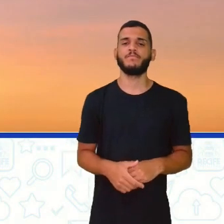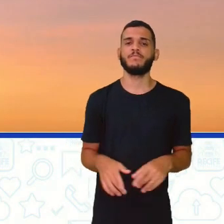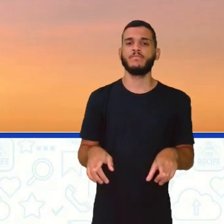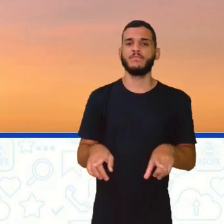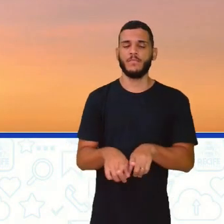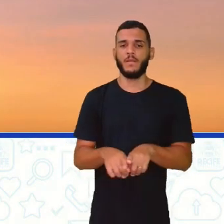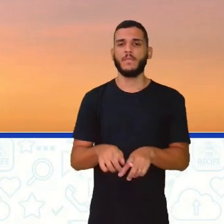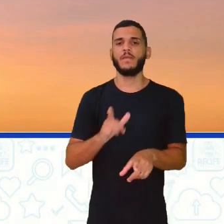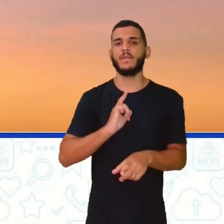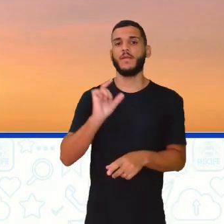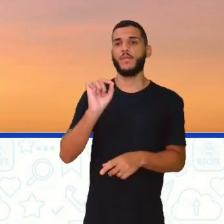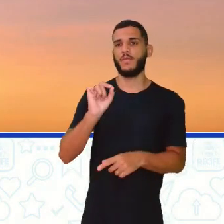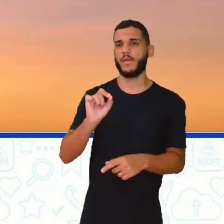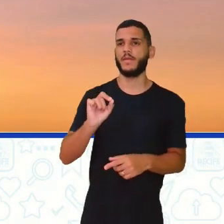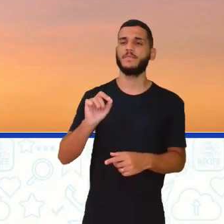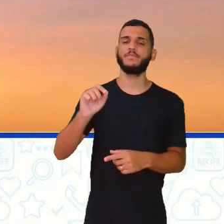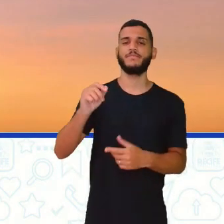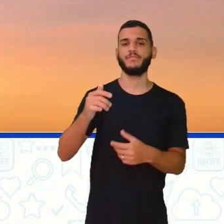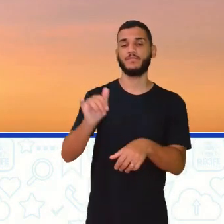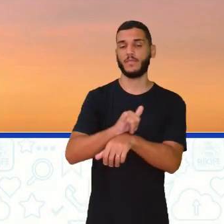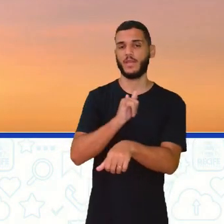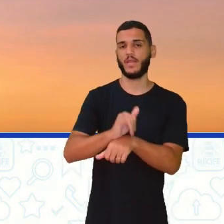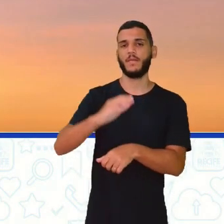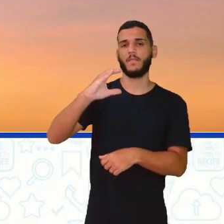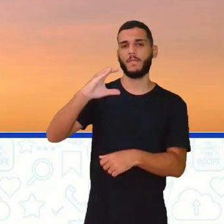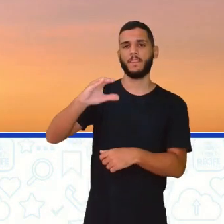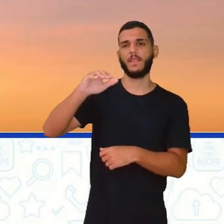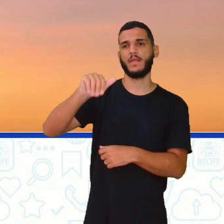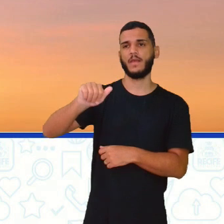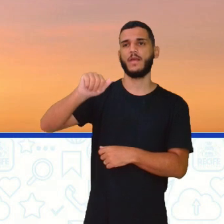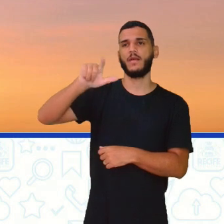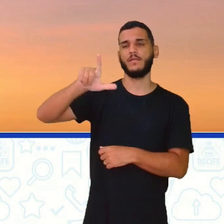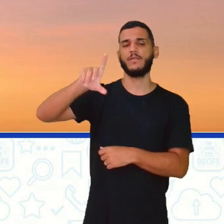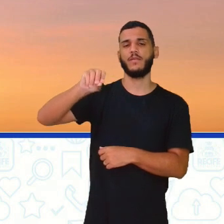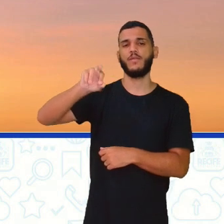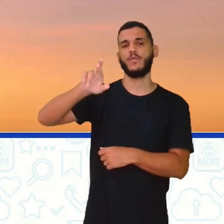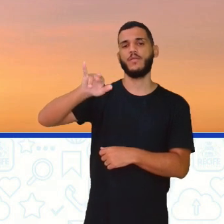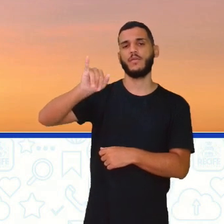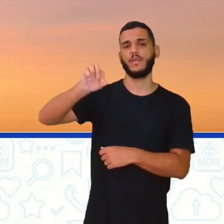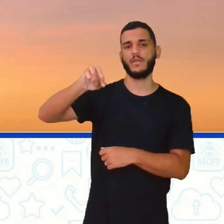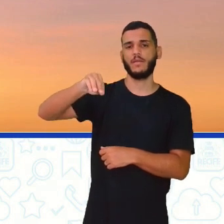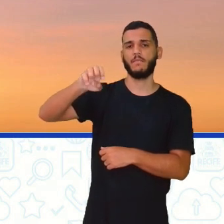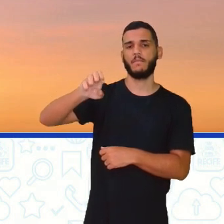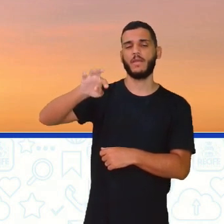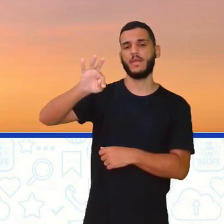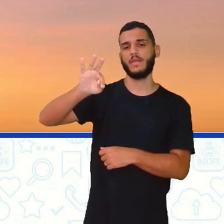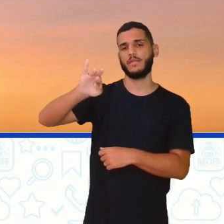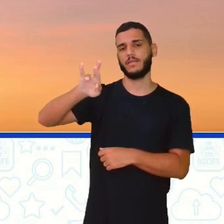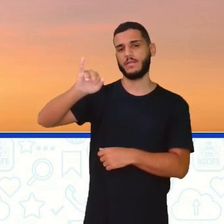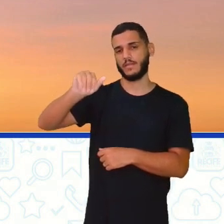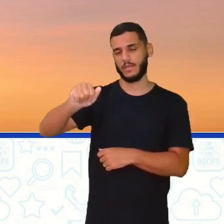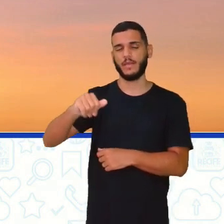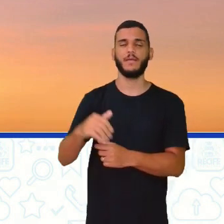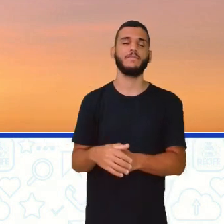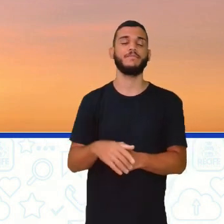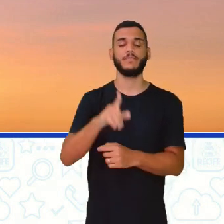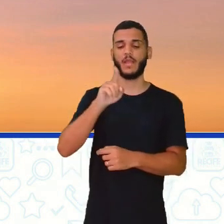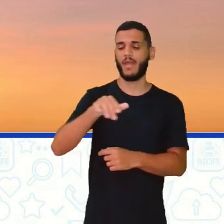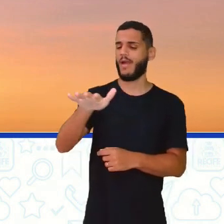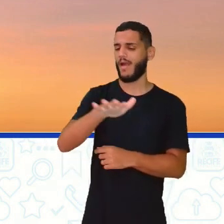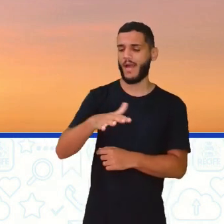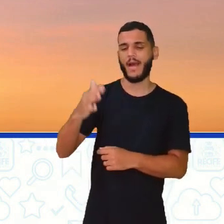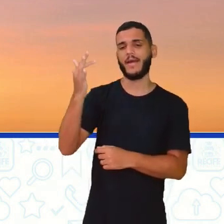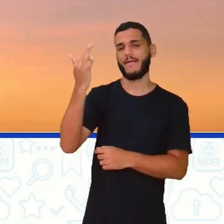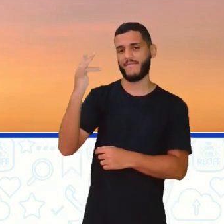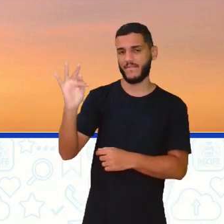da calorimetria, né? Trazendo aí um conceito da física, ó. É a parte da física que